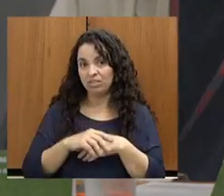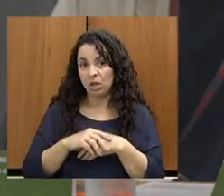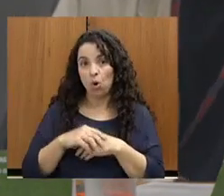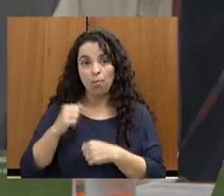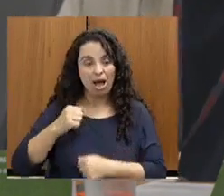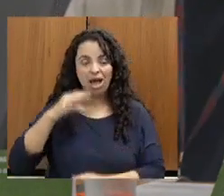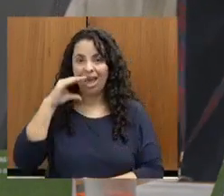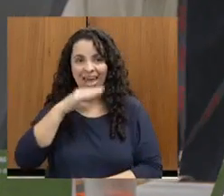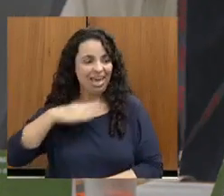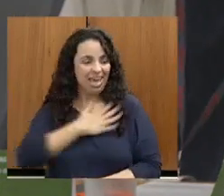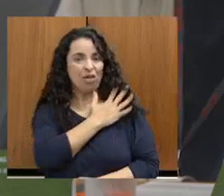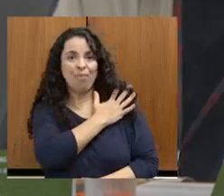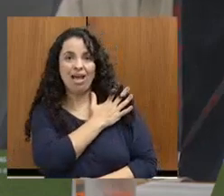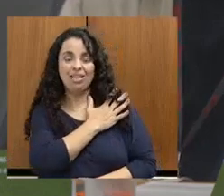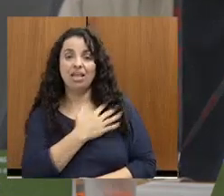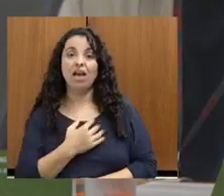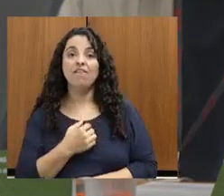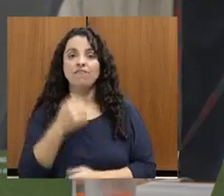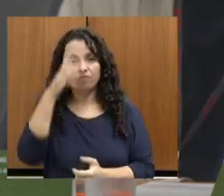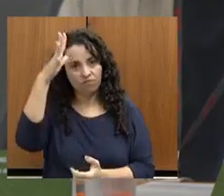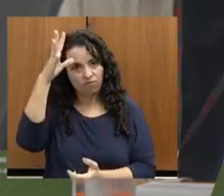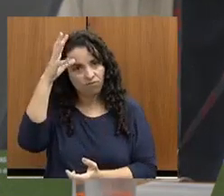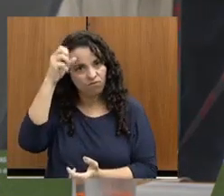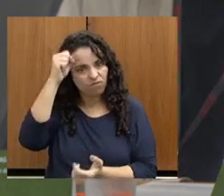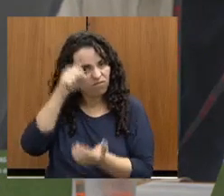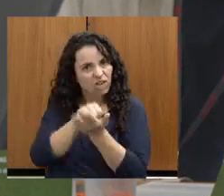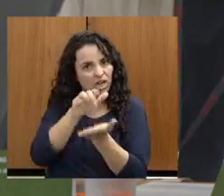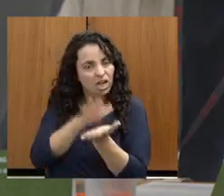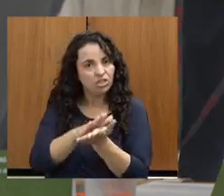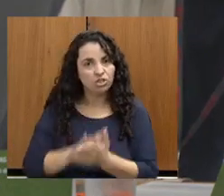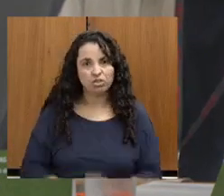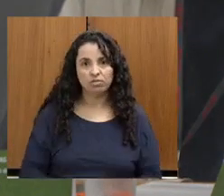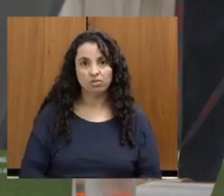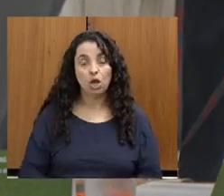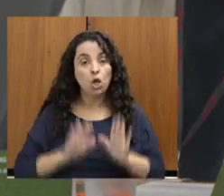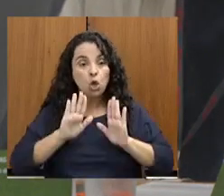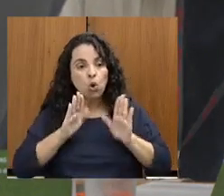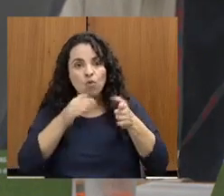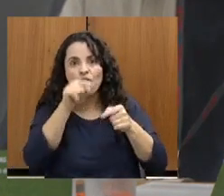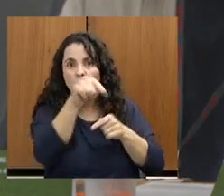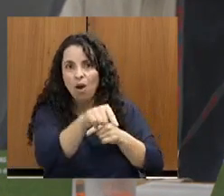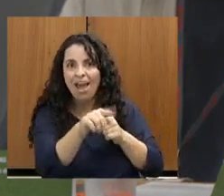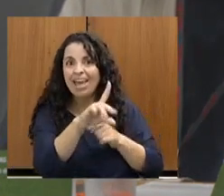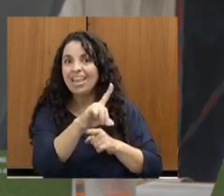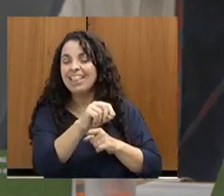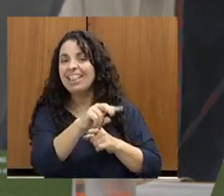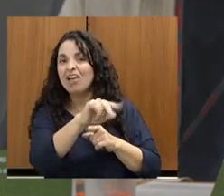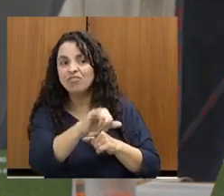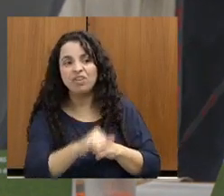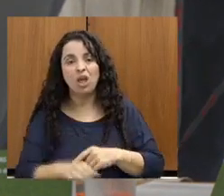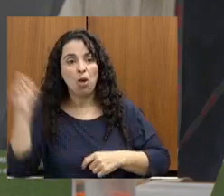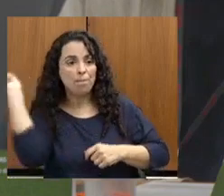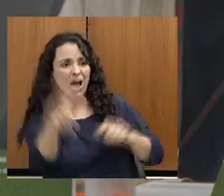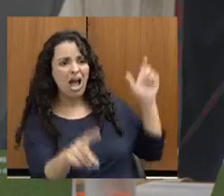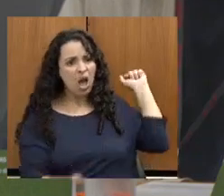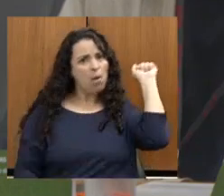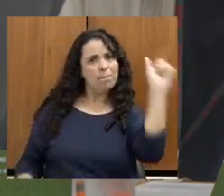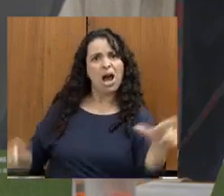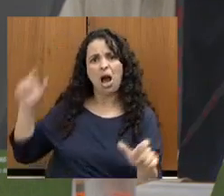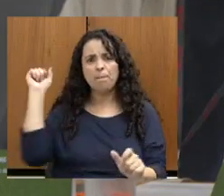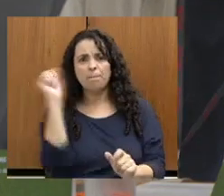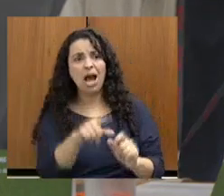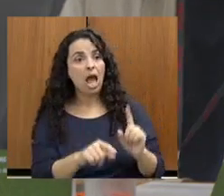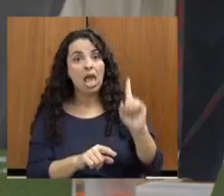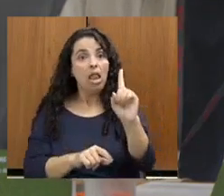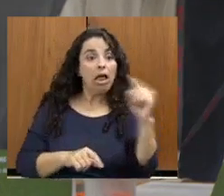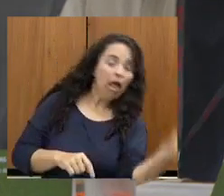E o foco era o Davi. O Davi não conseguia se levantar nem se manter em pé, porque era acertado fortemente